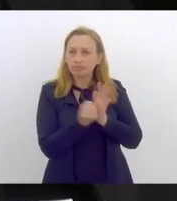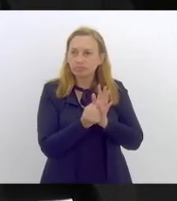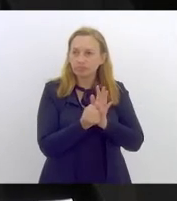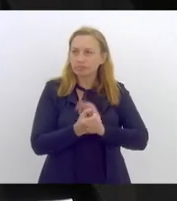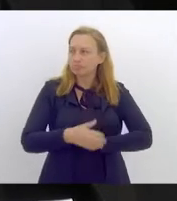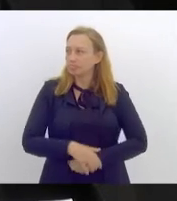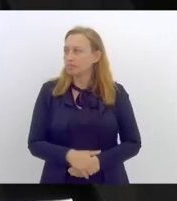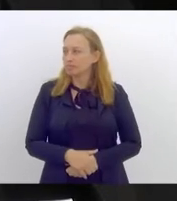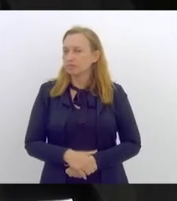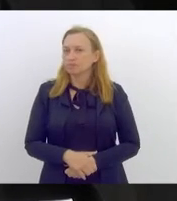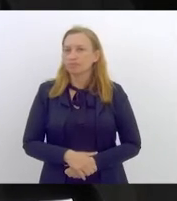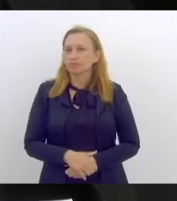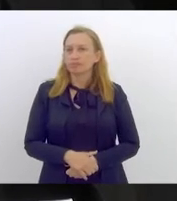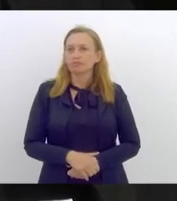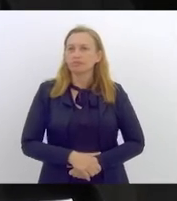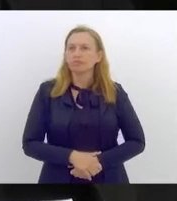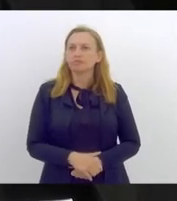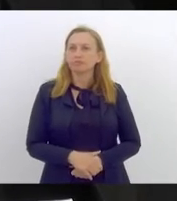pelo patrimônio